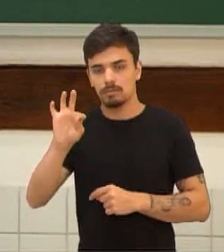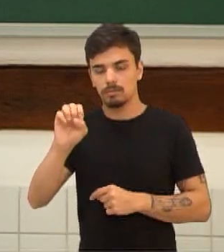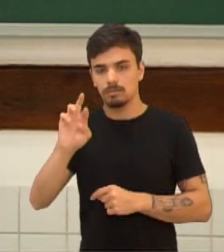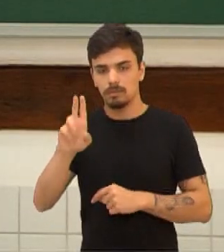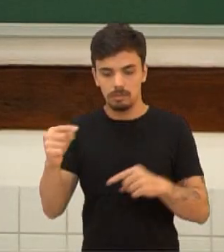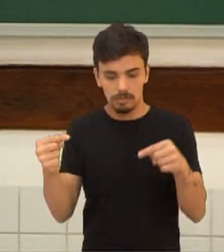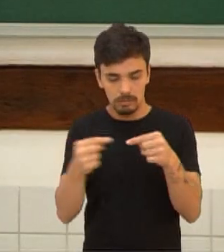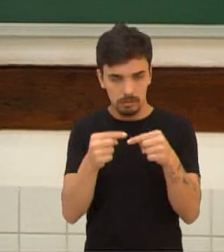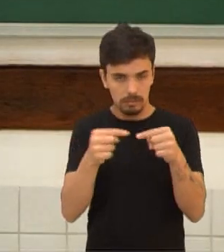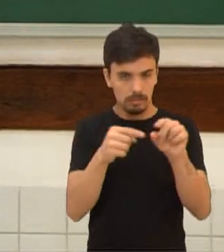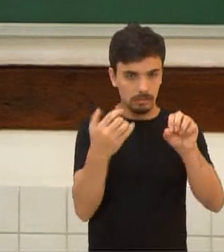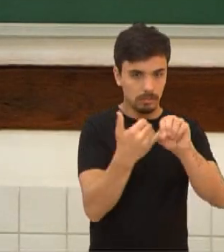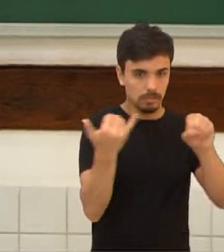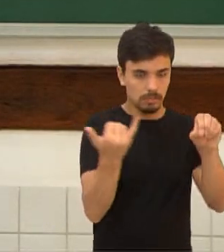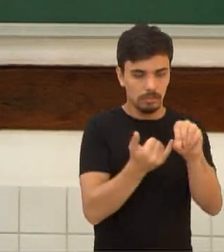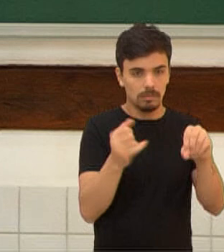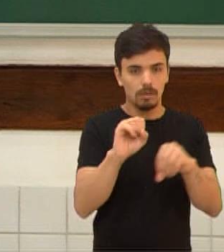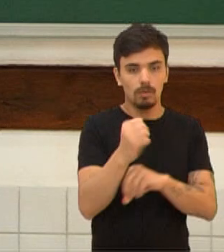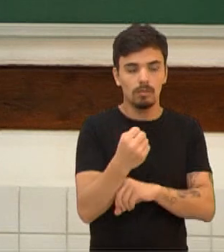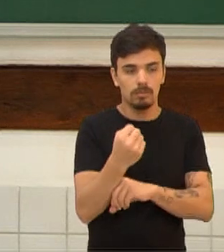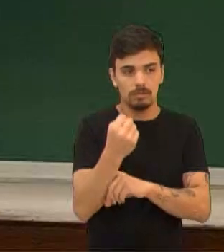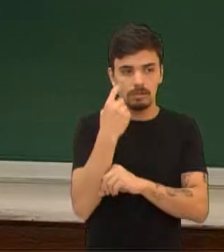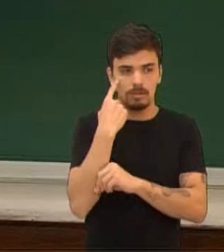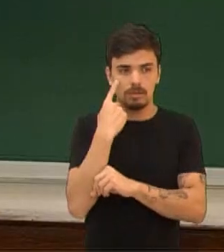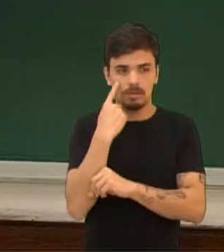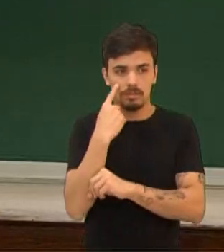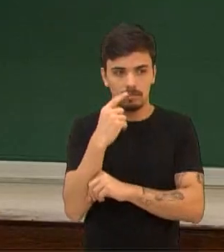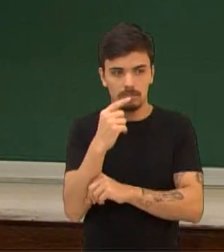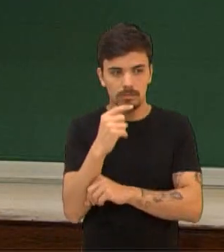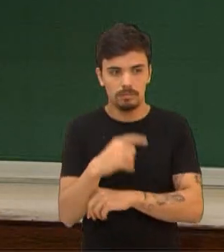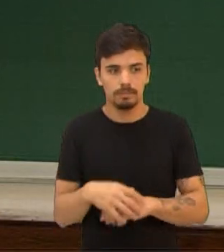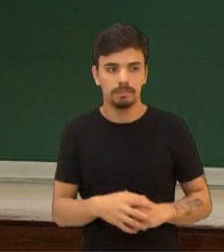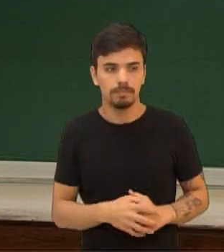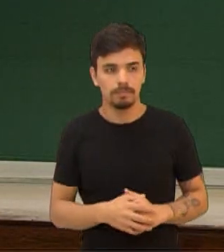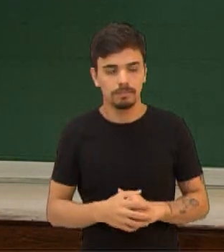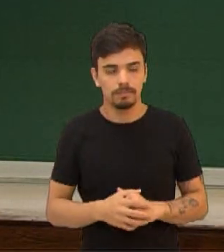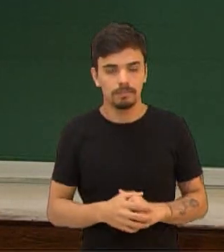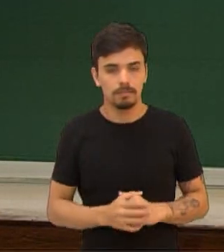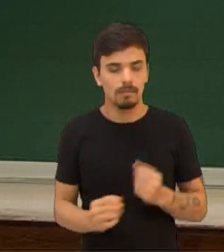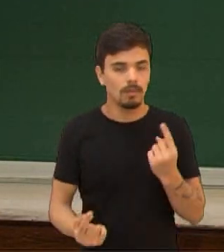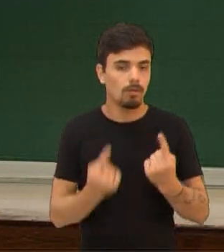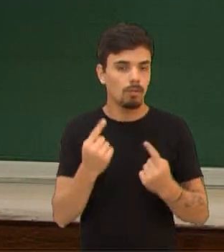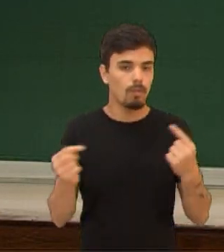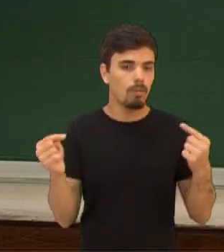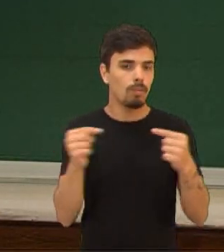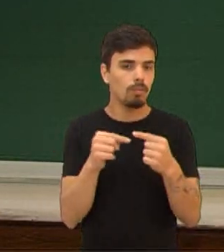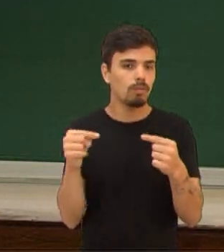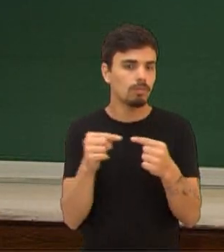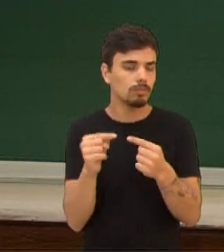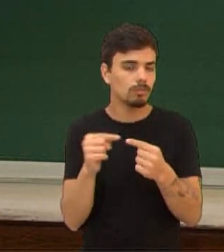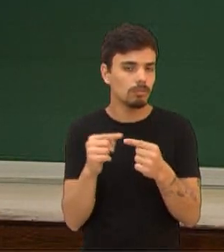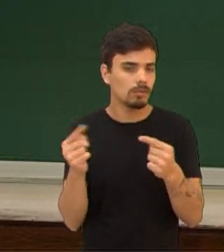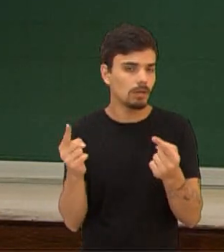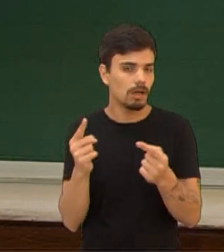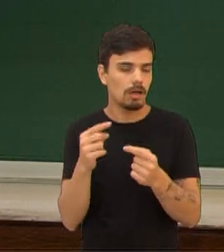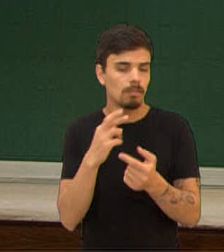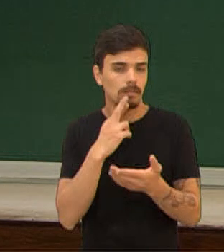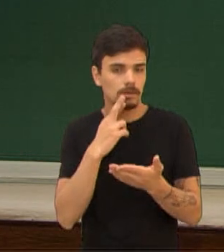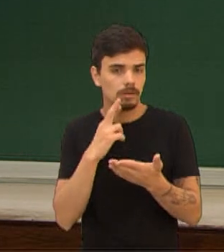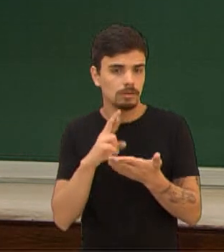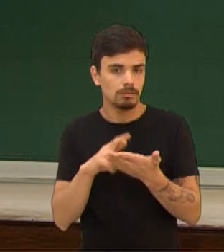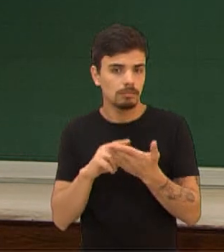série com esse capacitor de 670 microfarad. Então, qual eu devo ligar em série com ele para que o